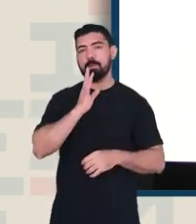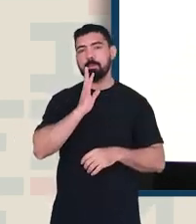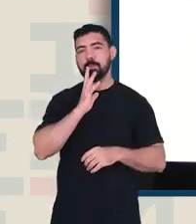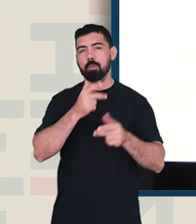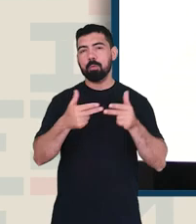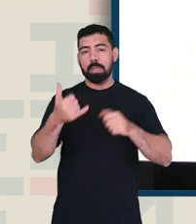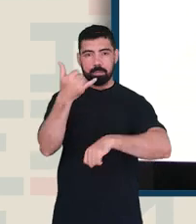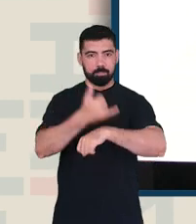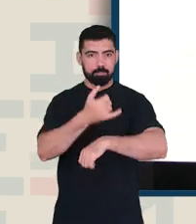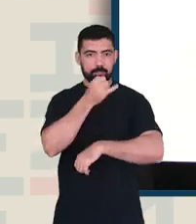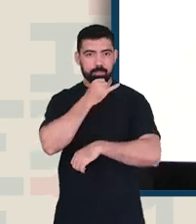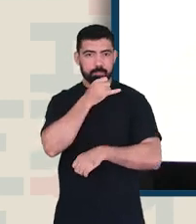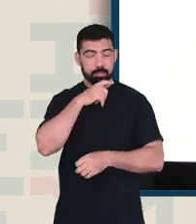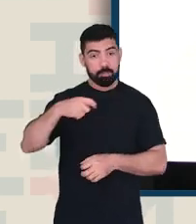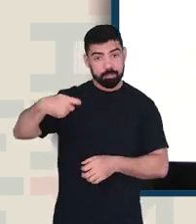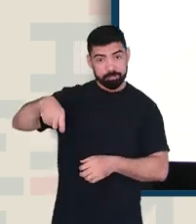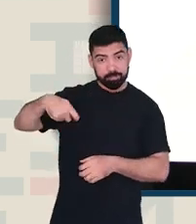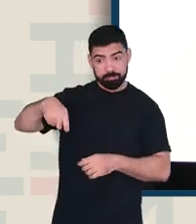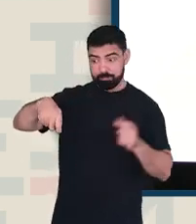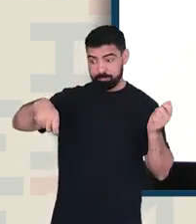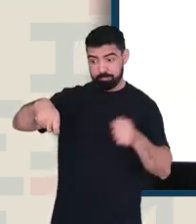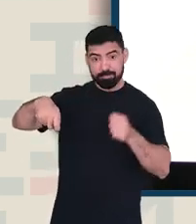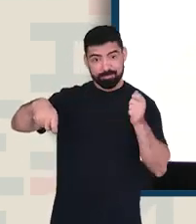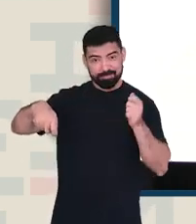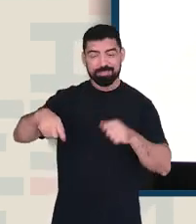por exemplo, como o sino.